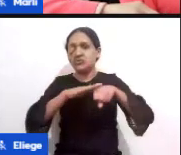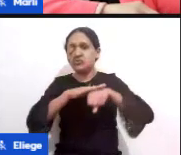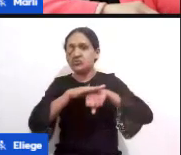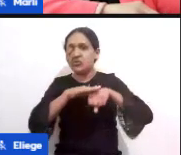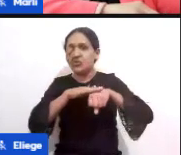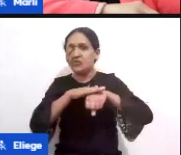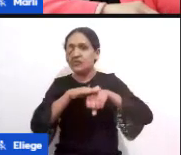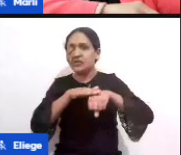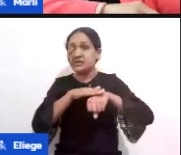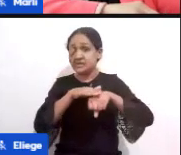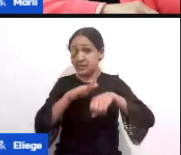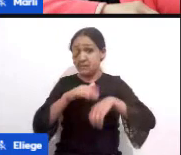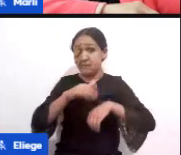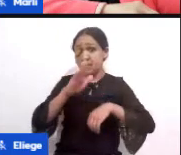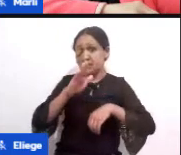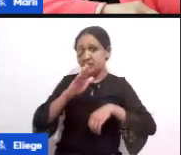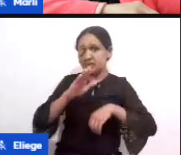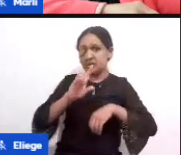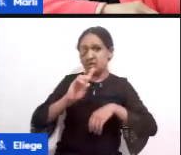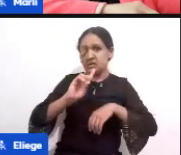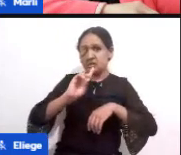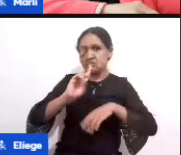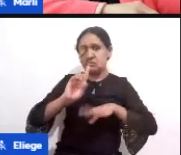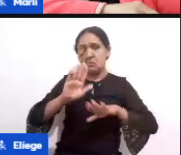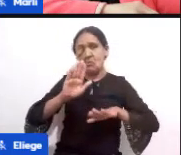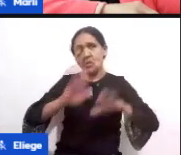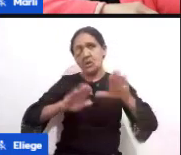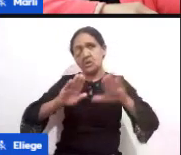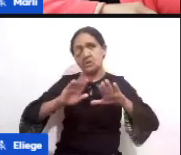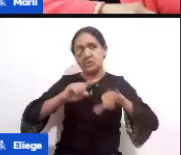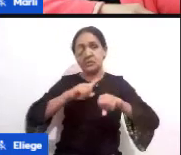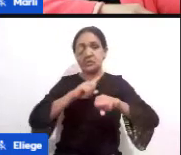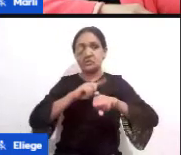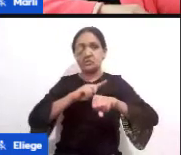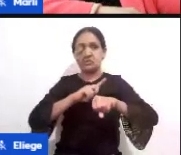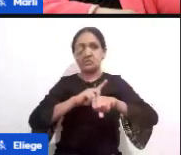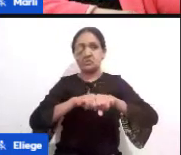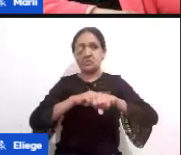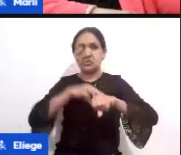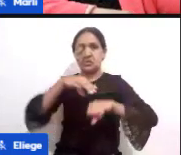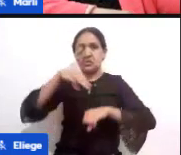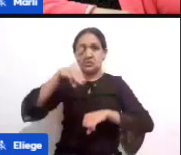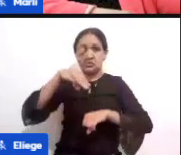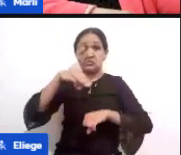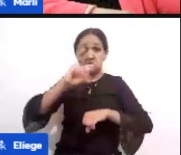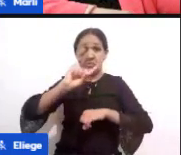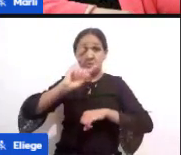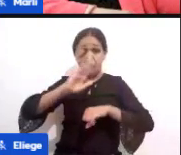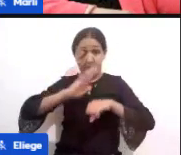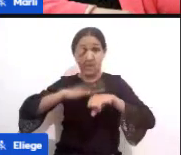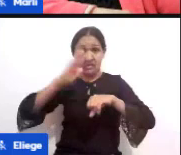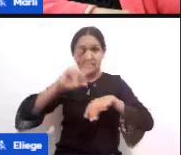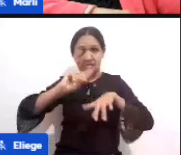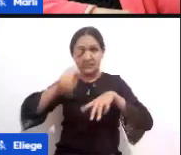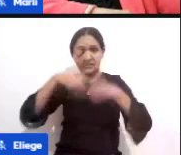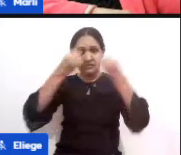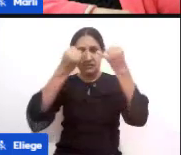detalhadamente sobre isso daqui a alguns minutos, no momento que eu vou falar sobre essa questão de